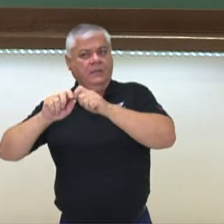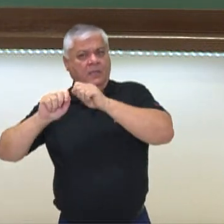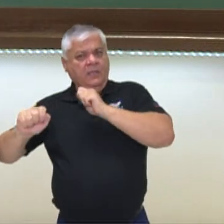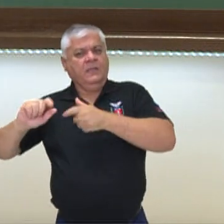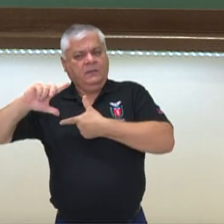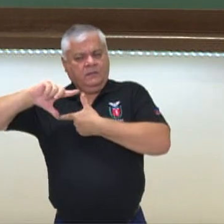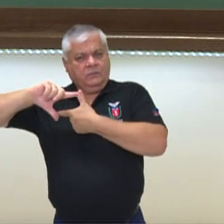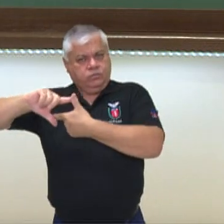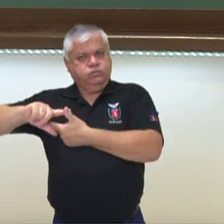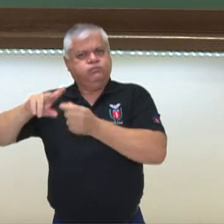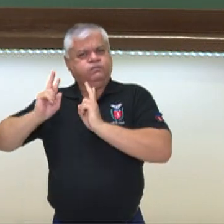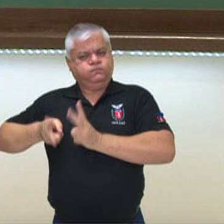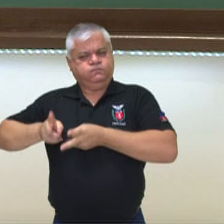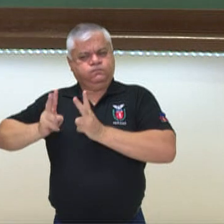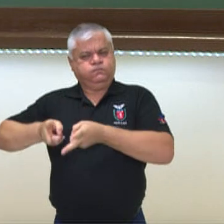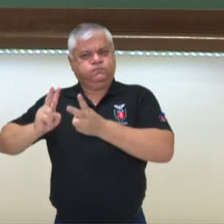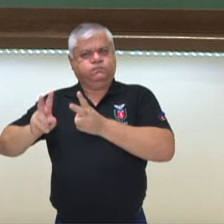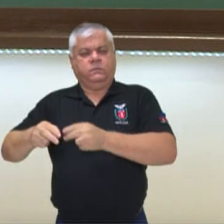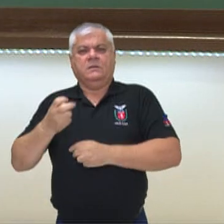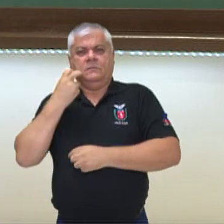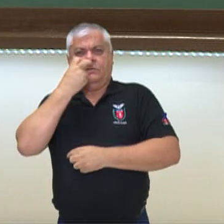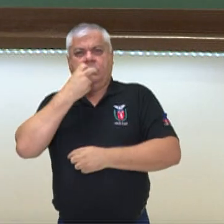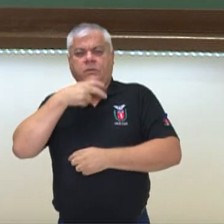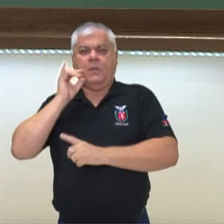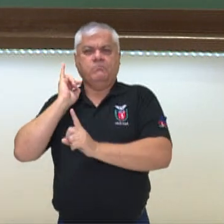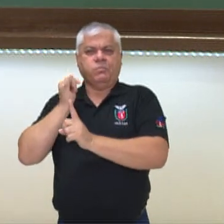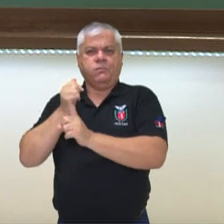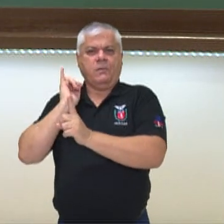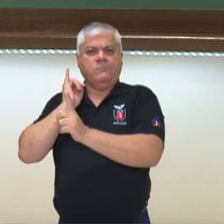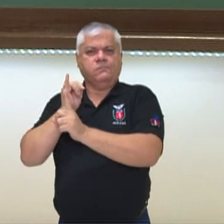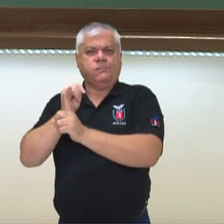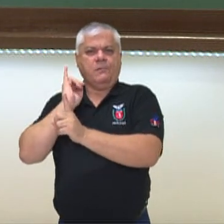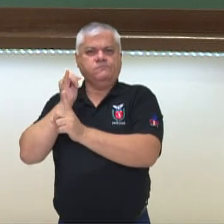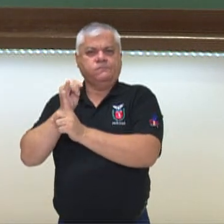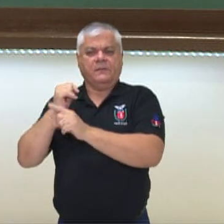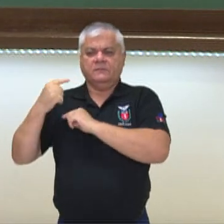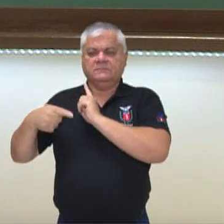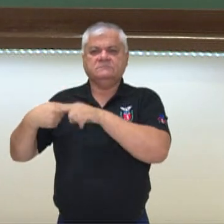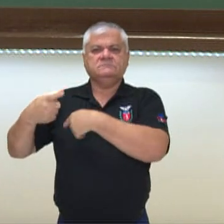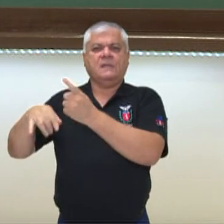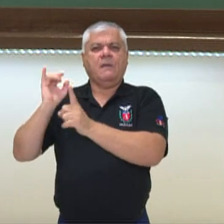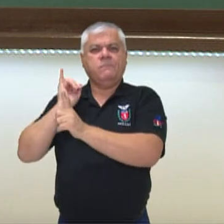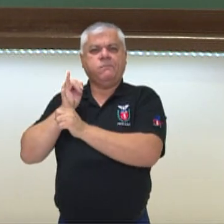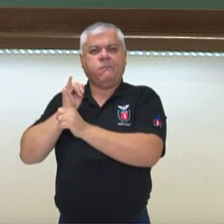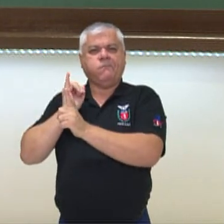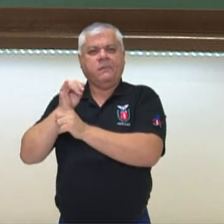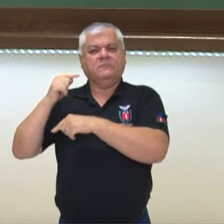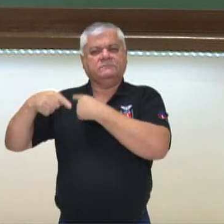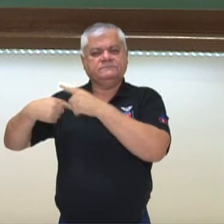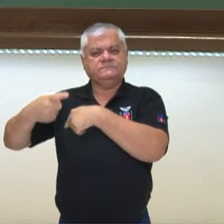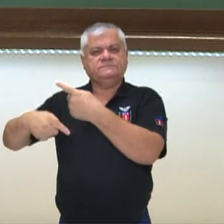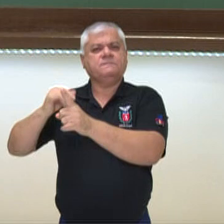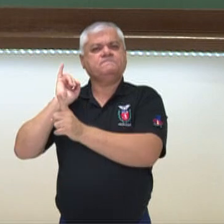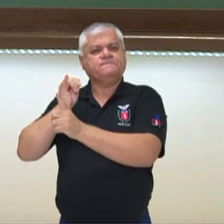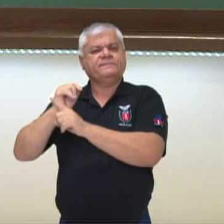costumes dentro da oralidade, passando do mais velho para o mais novo. Por isso é tão importante o respeito